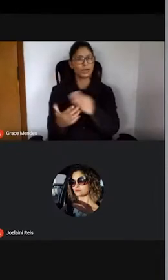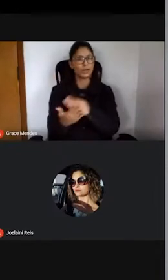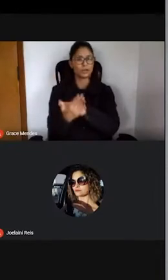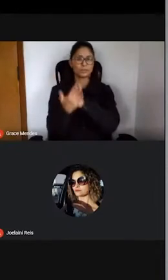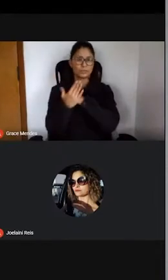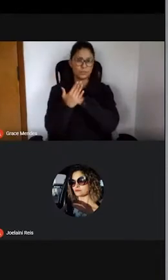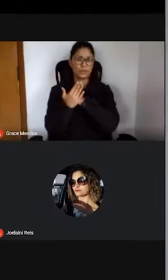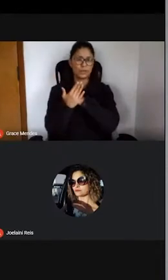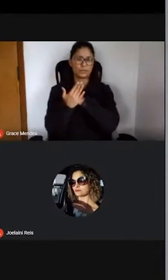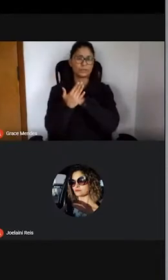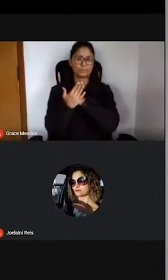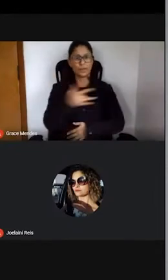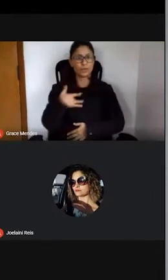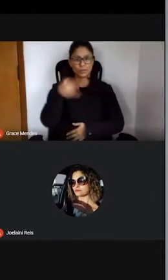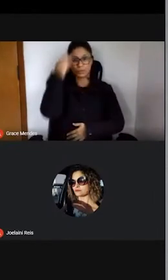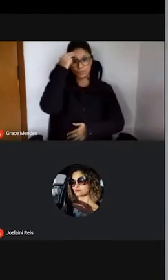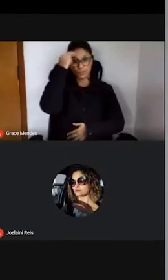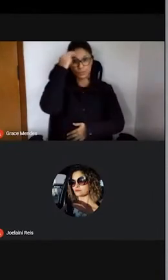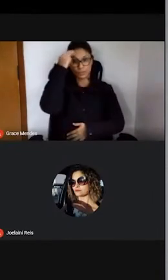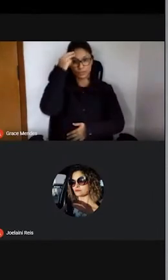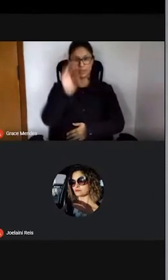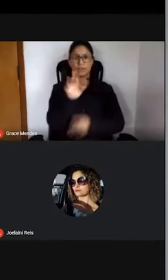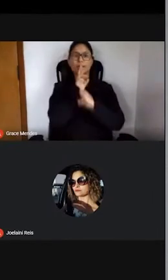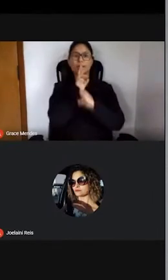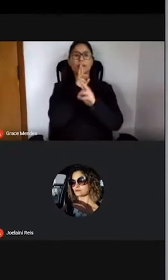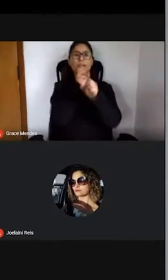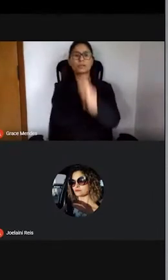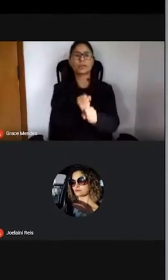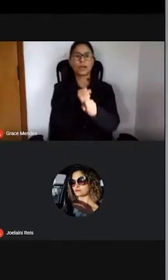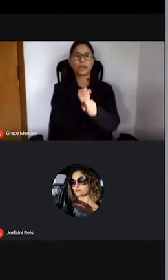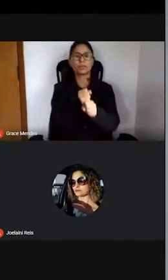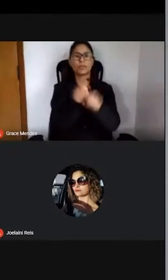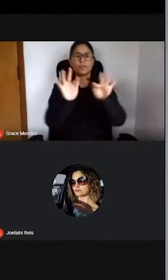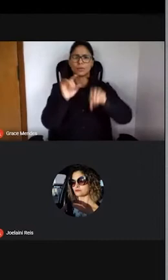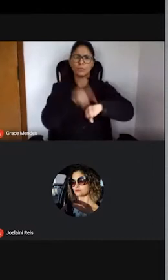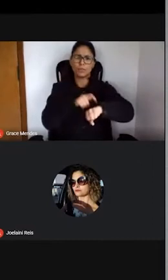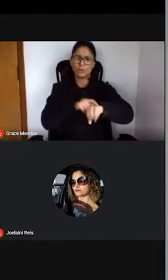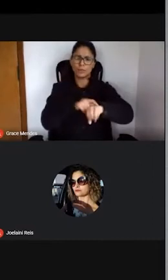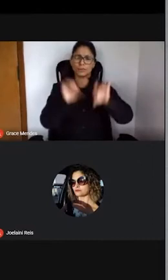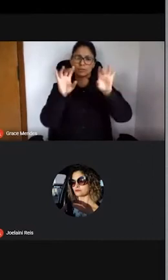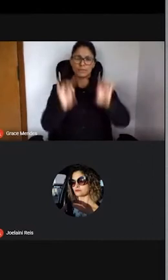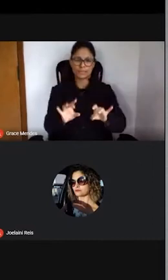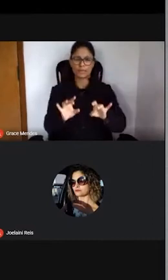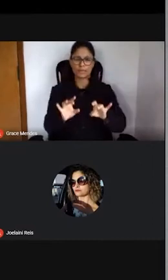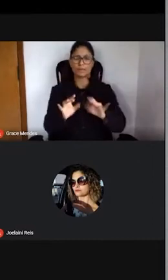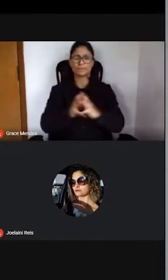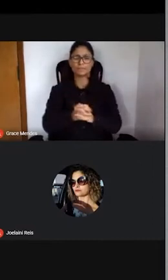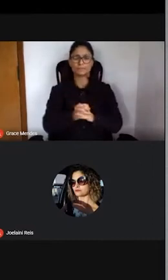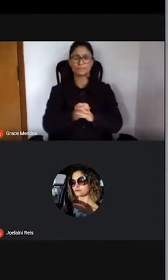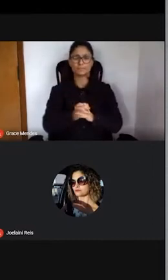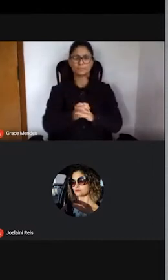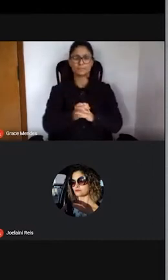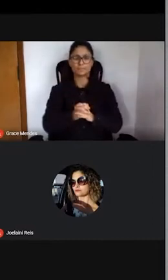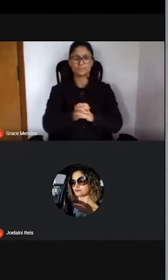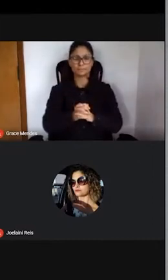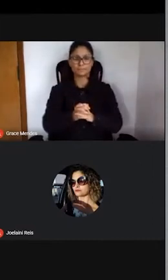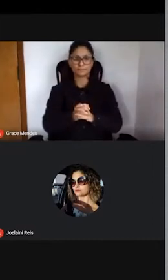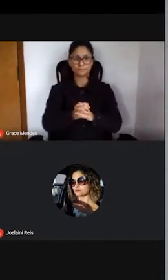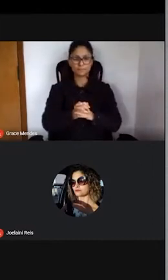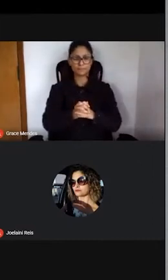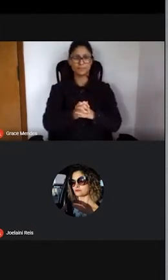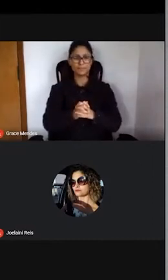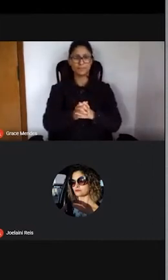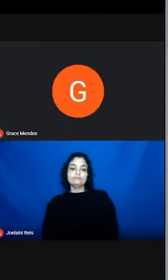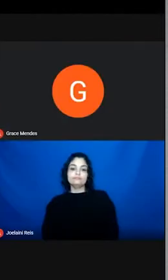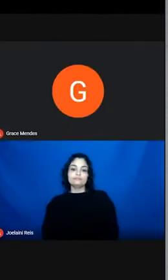O projeto Covid Psique apresentou para a comunidade os resultados finais da pesquisa sobre os impactos da pandemia na saúde mental